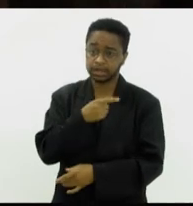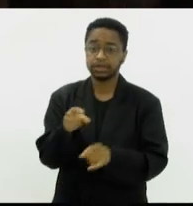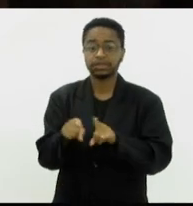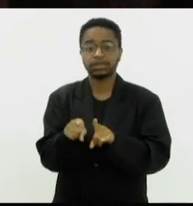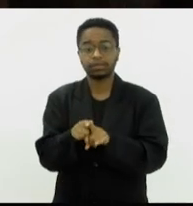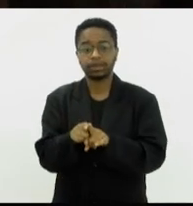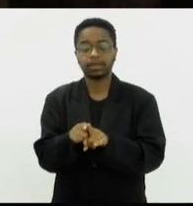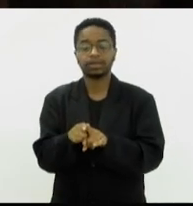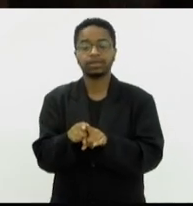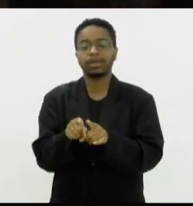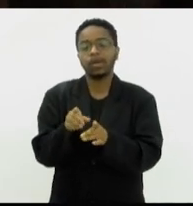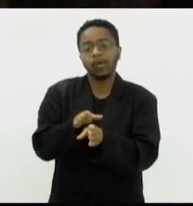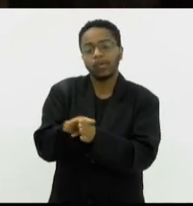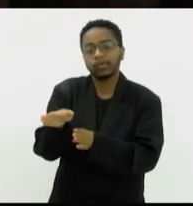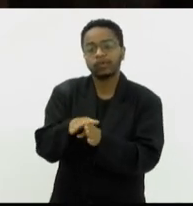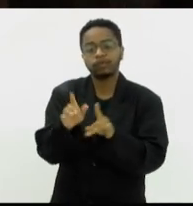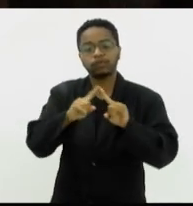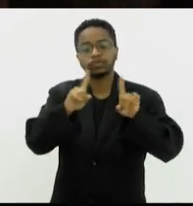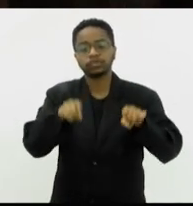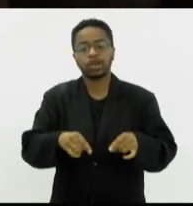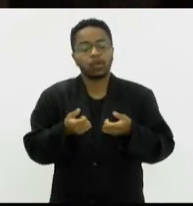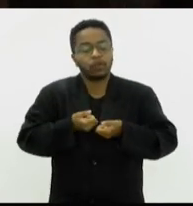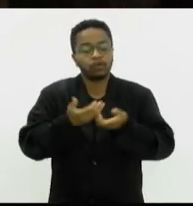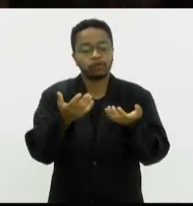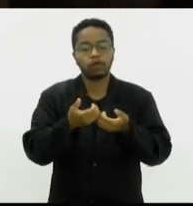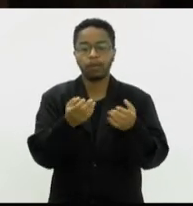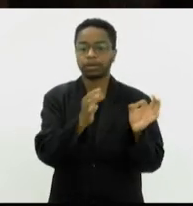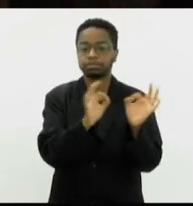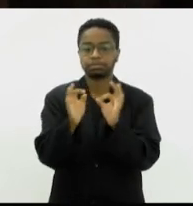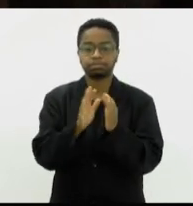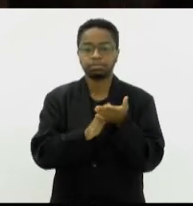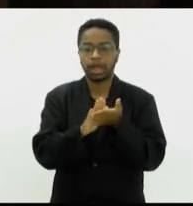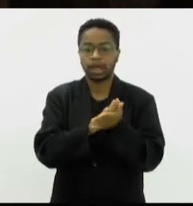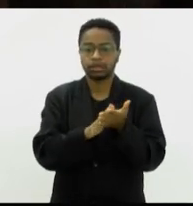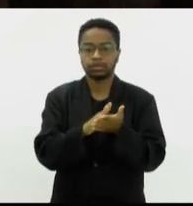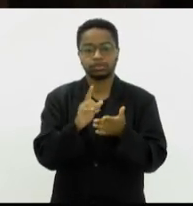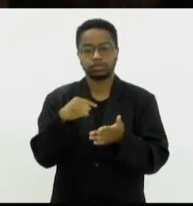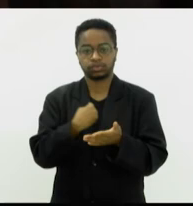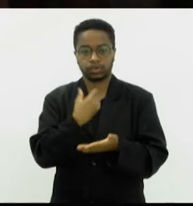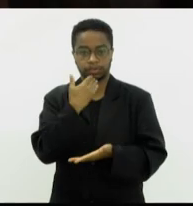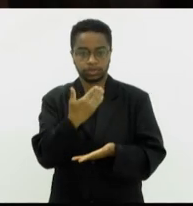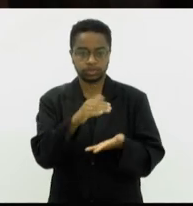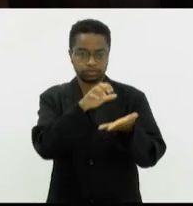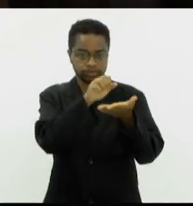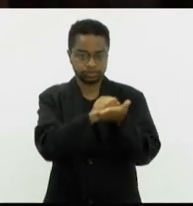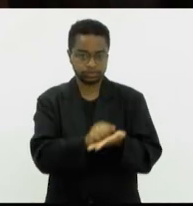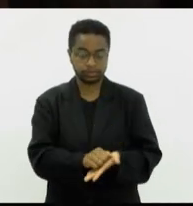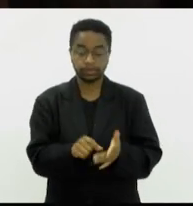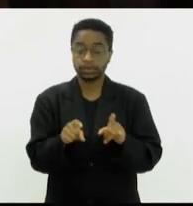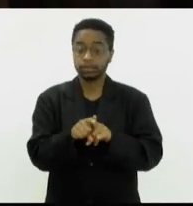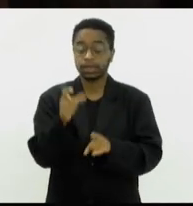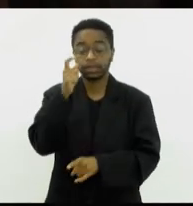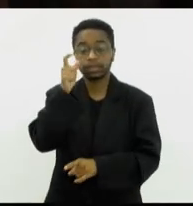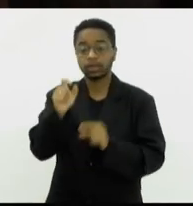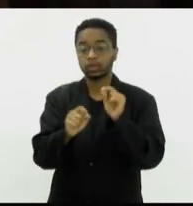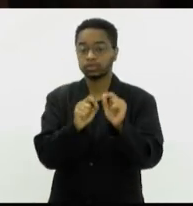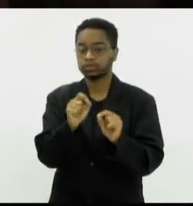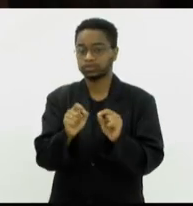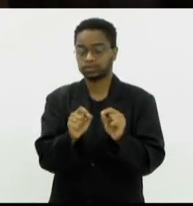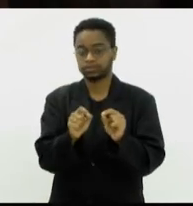orientando servidores a não oferecer as informações de registro que pedimos O interessante é o